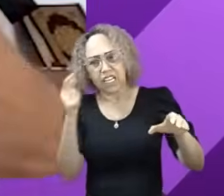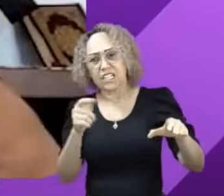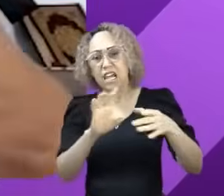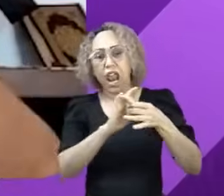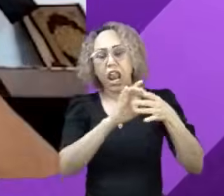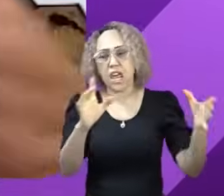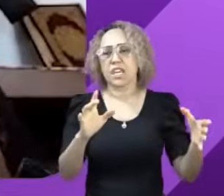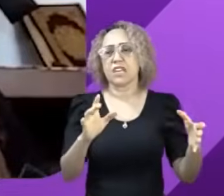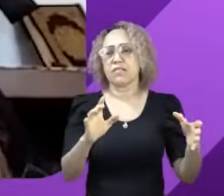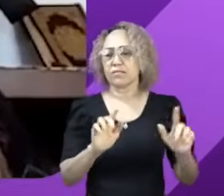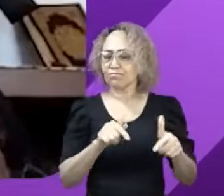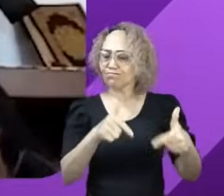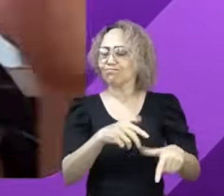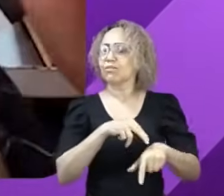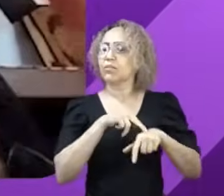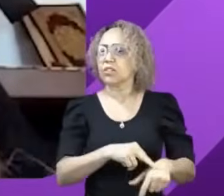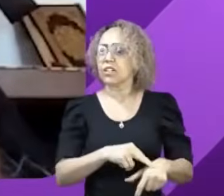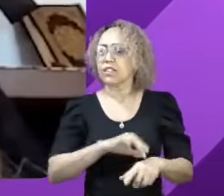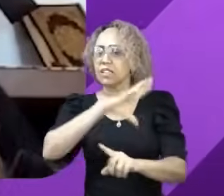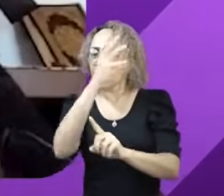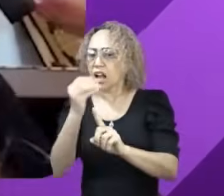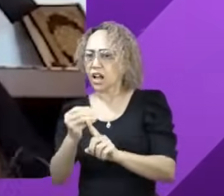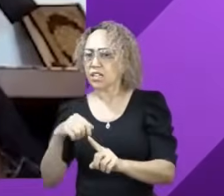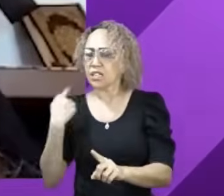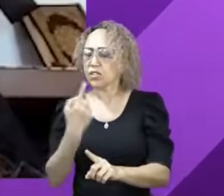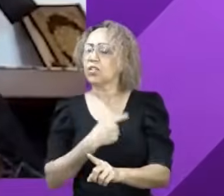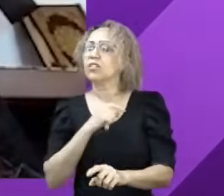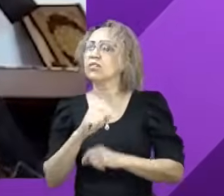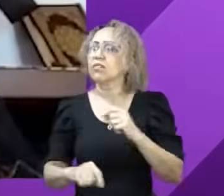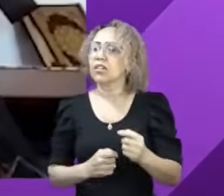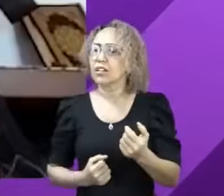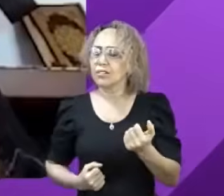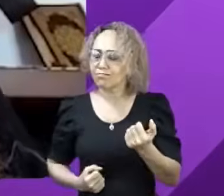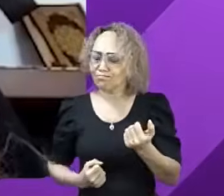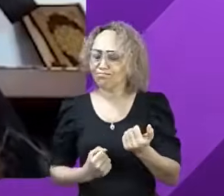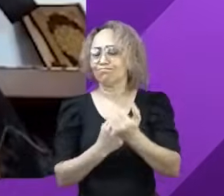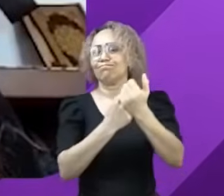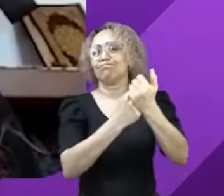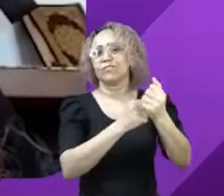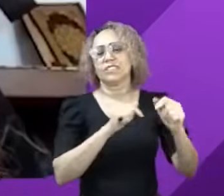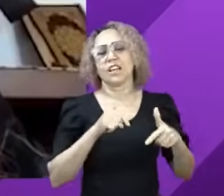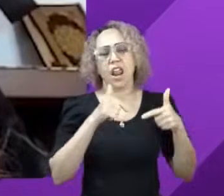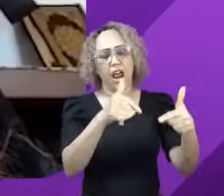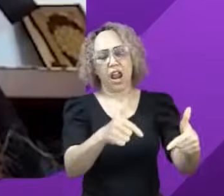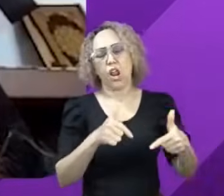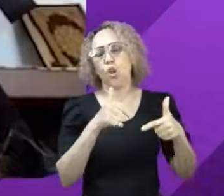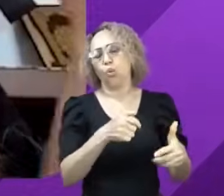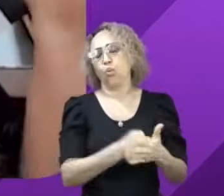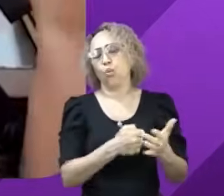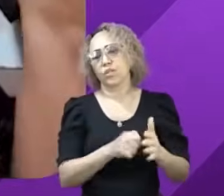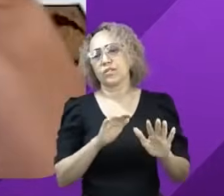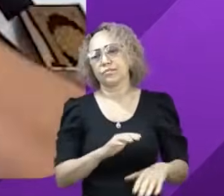o nosso instrumento de luta, sempre, para esse fim, né? E é isso. E eu